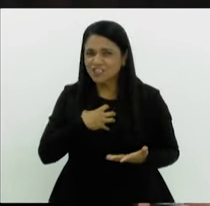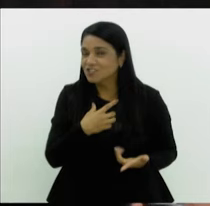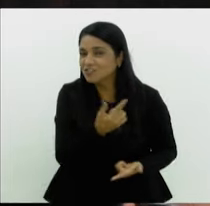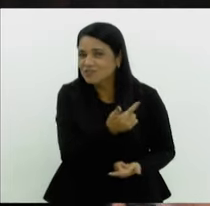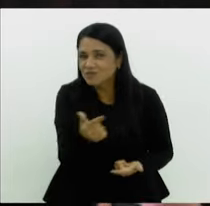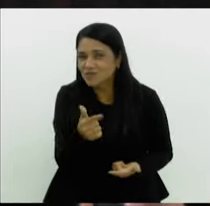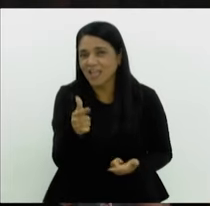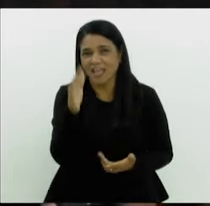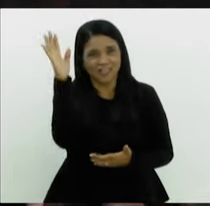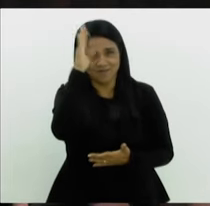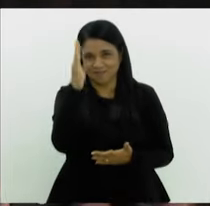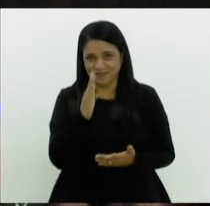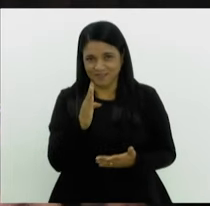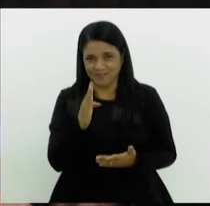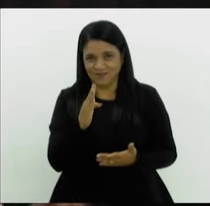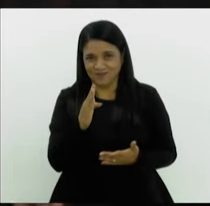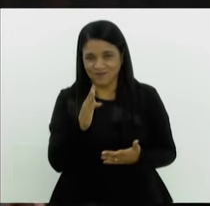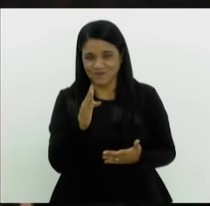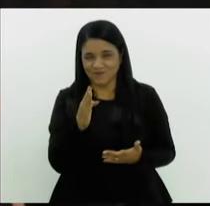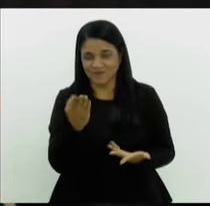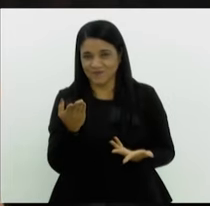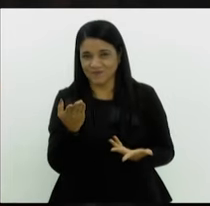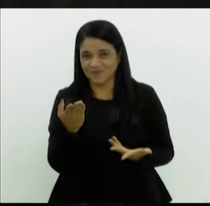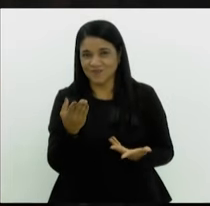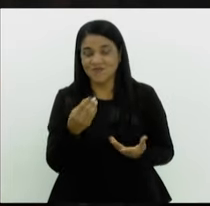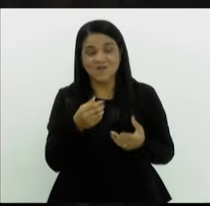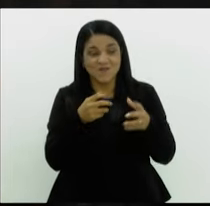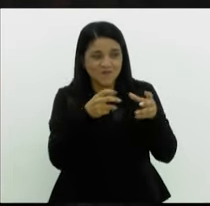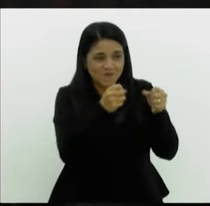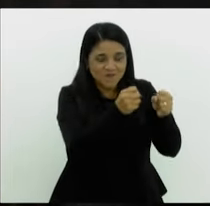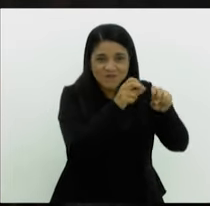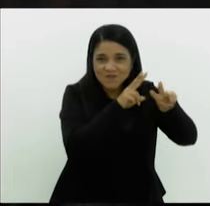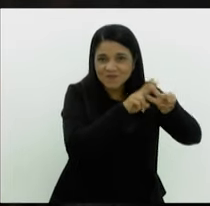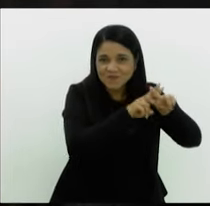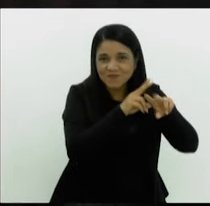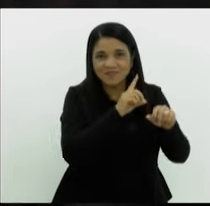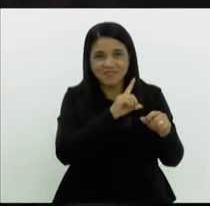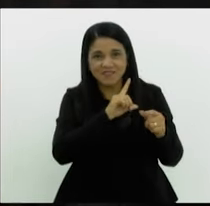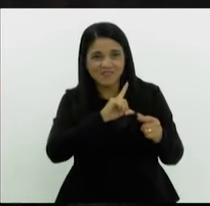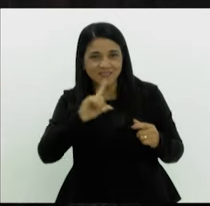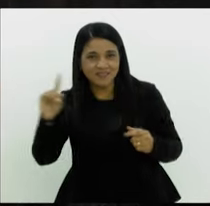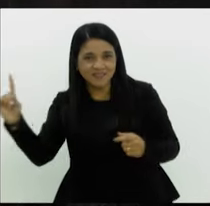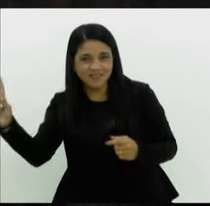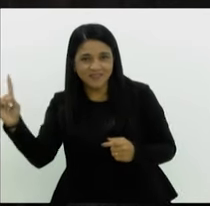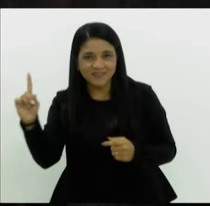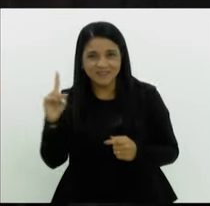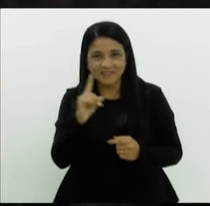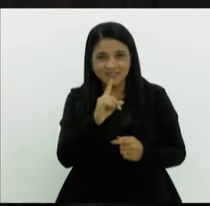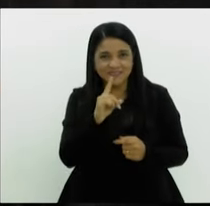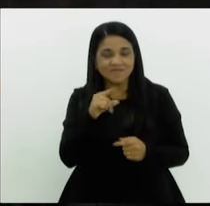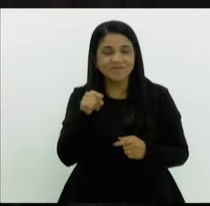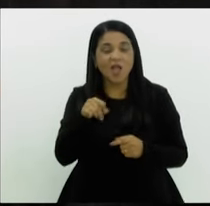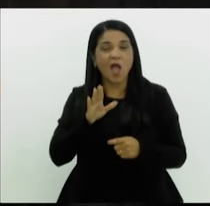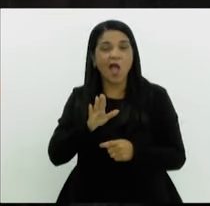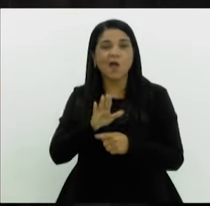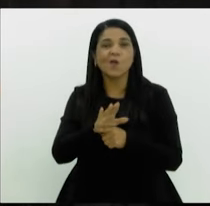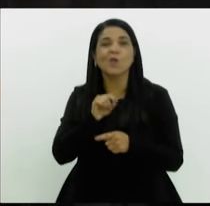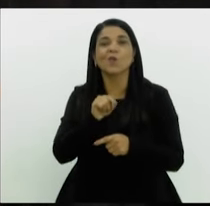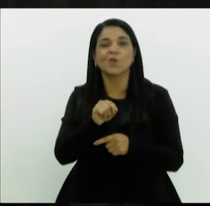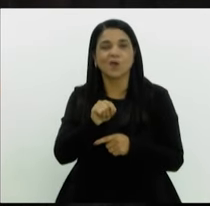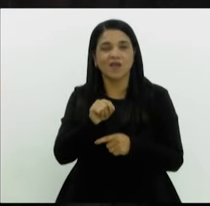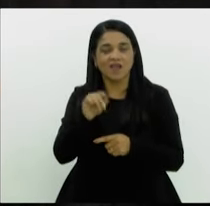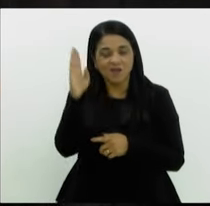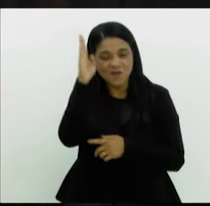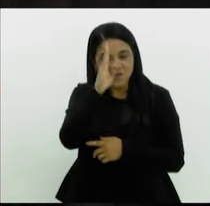Brasil, porque as saidinhas, elas contribuem diretamente para que o Brasil seja